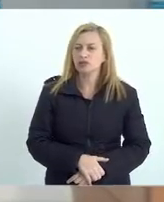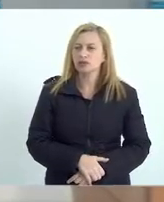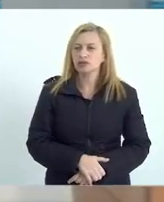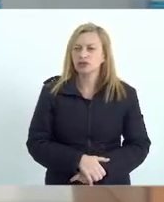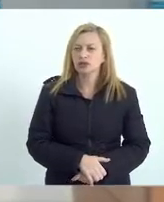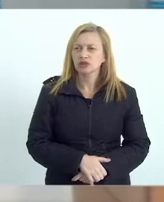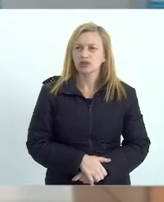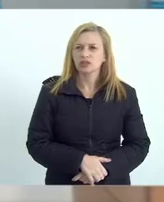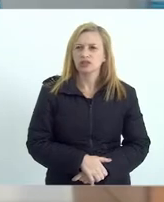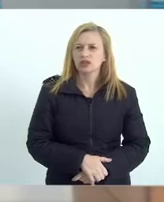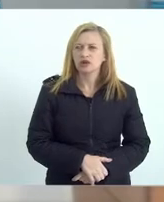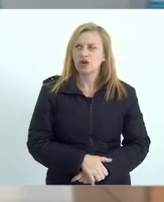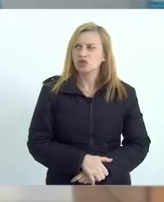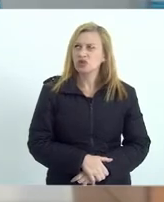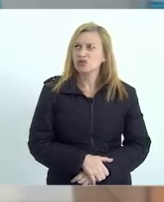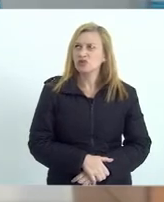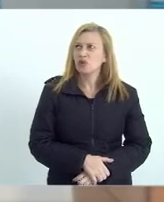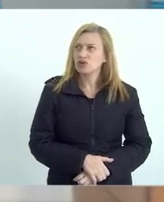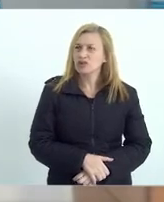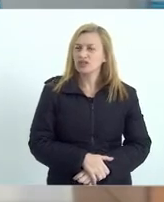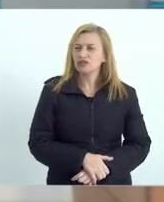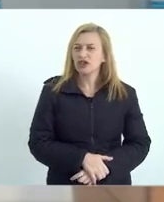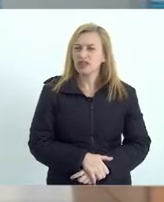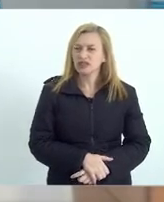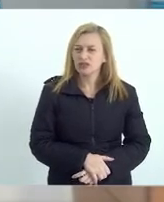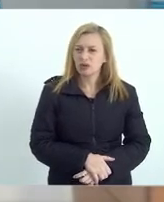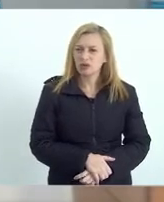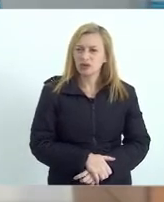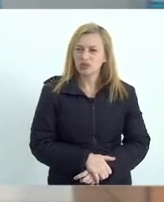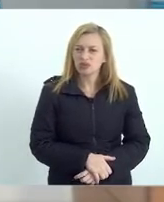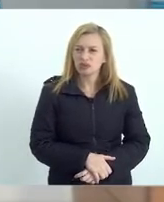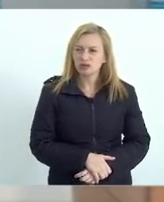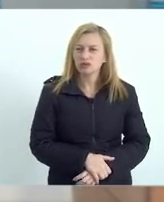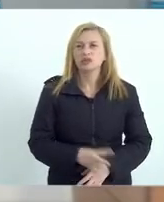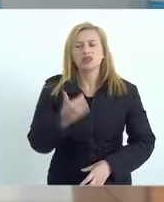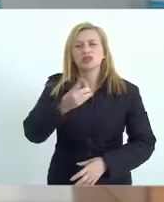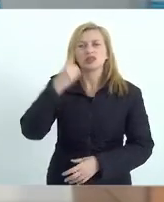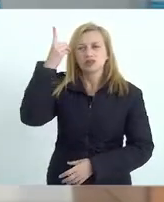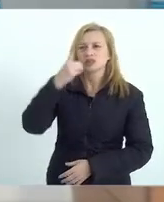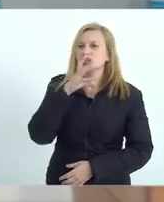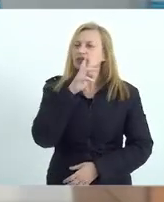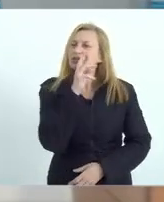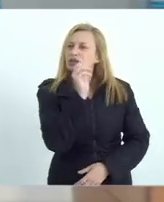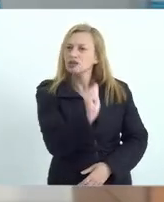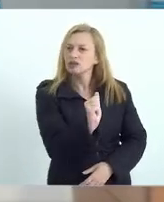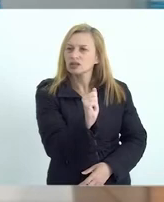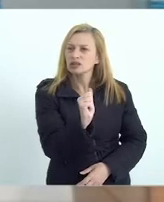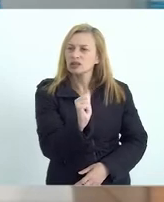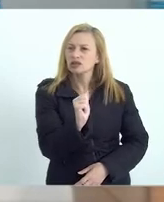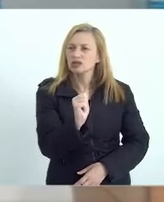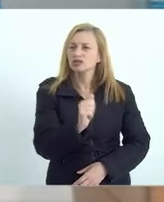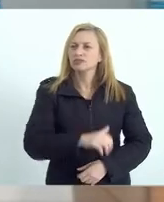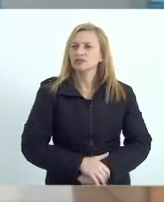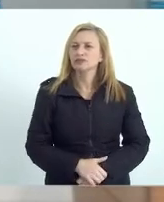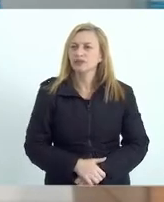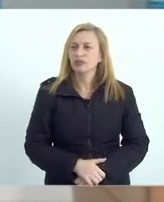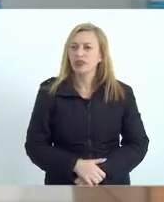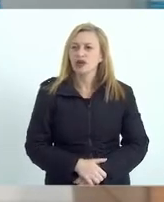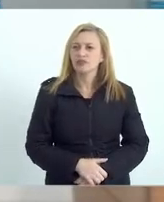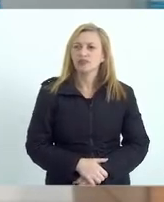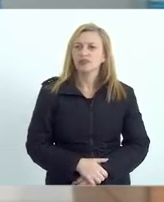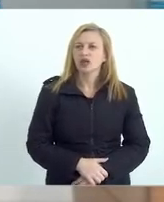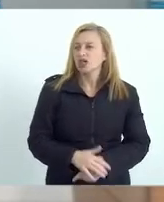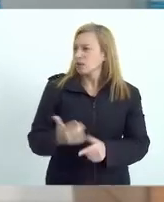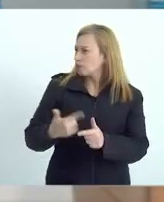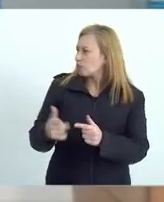ele falou assim para mim o deputado o deputado Rodrigo Amorim Polito não fica chateado comigo não o deputado Rodrigo Amorim deve